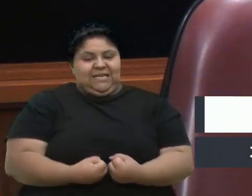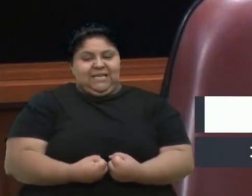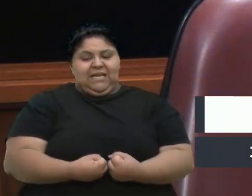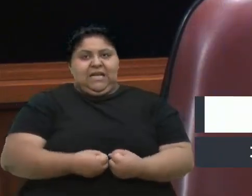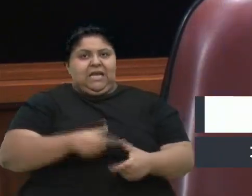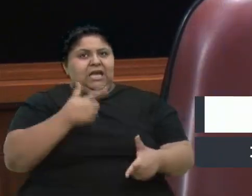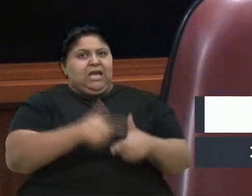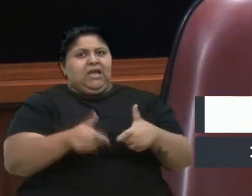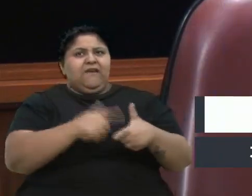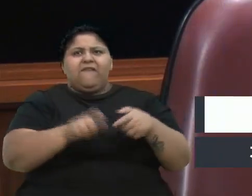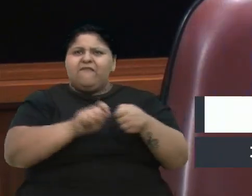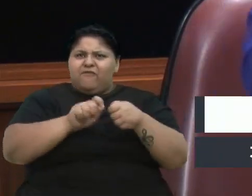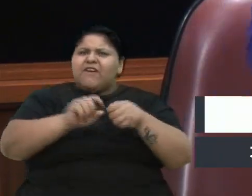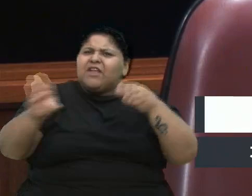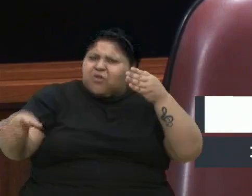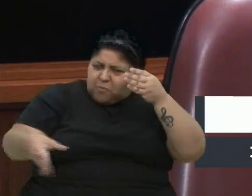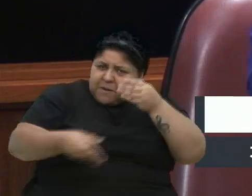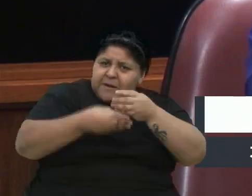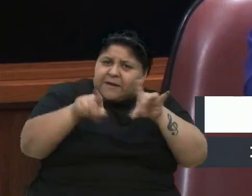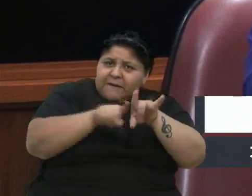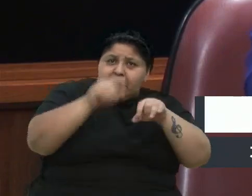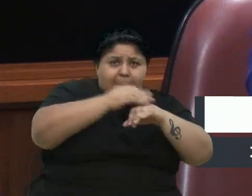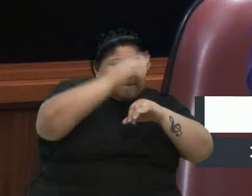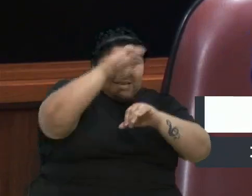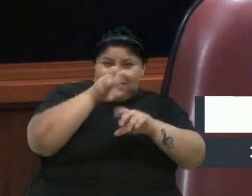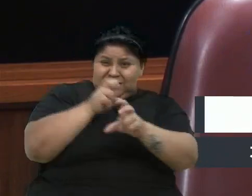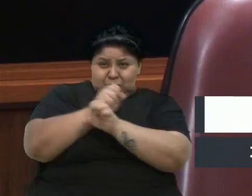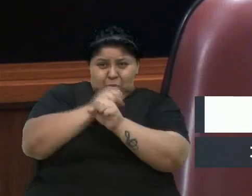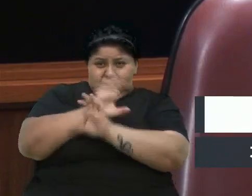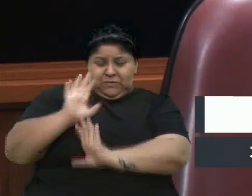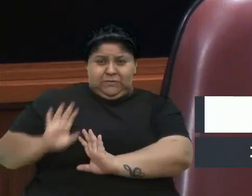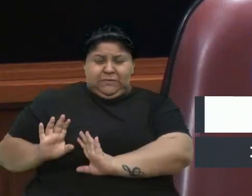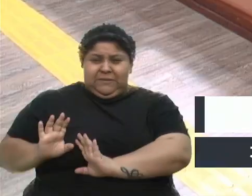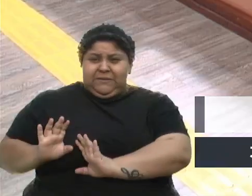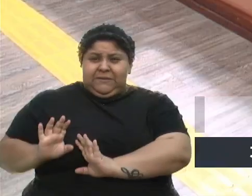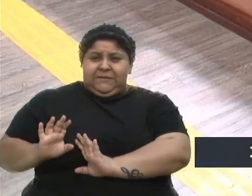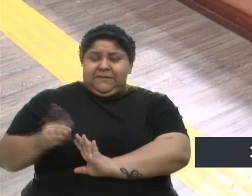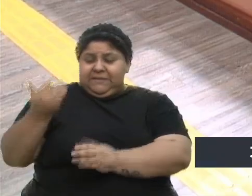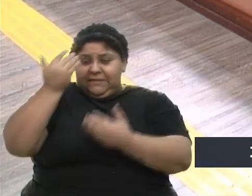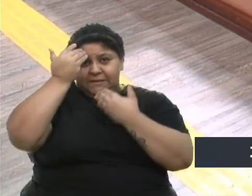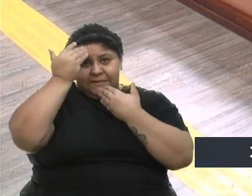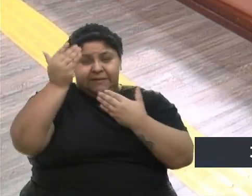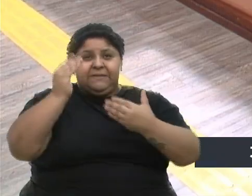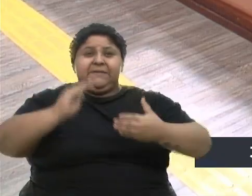inclusive com uma emenda há mais de 5 anos. Muito obrigada.